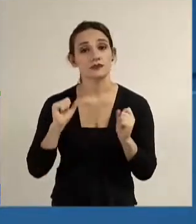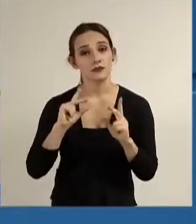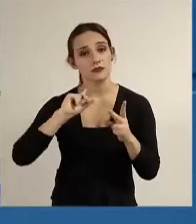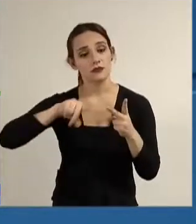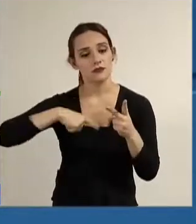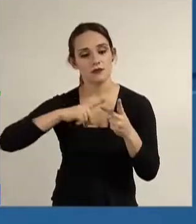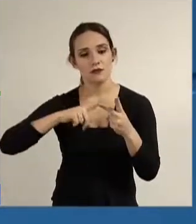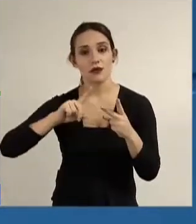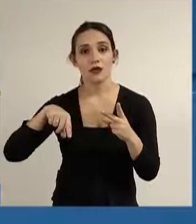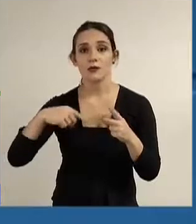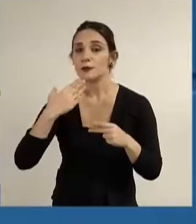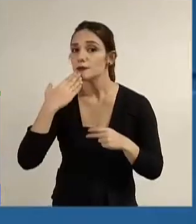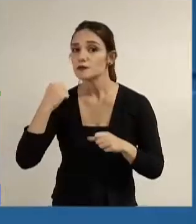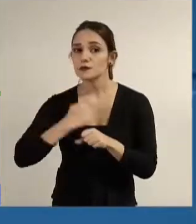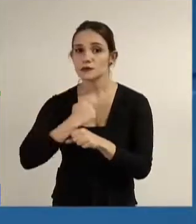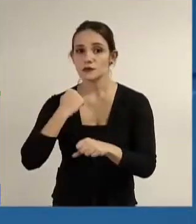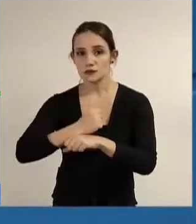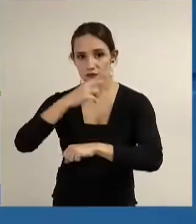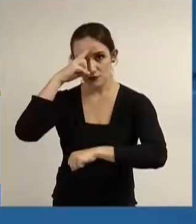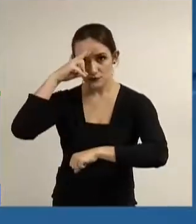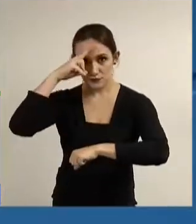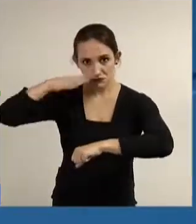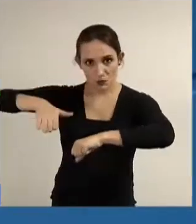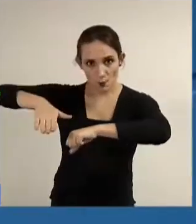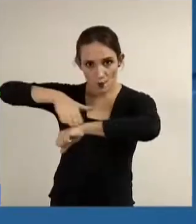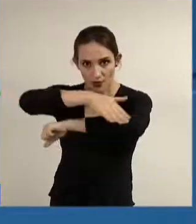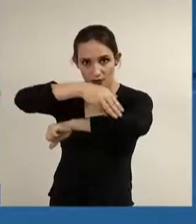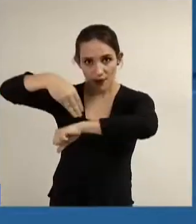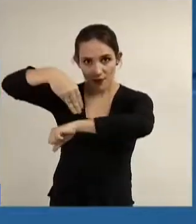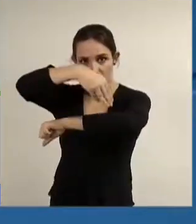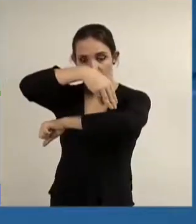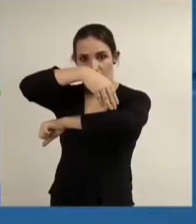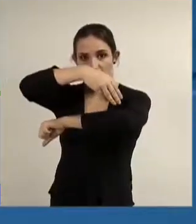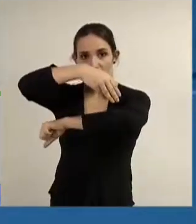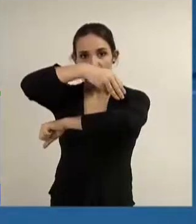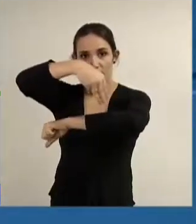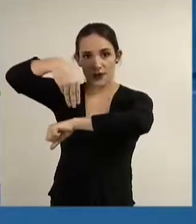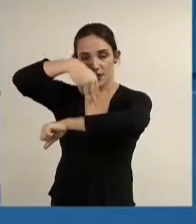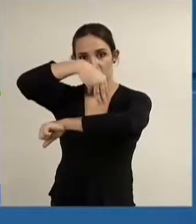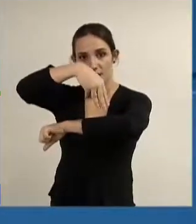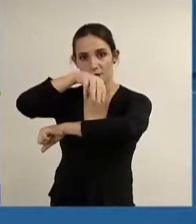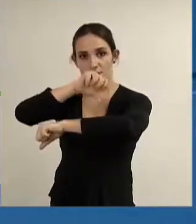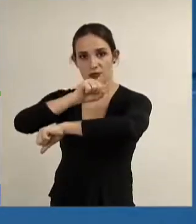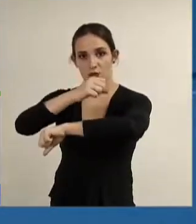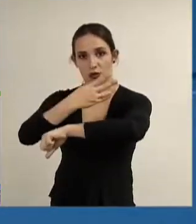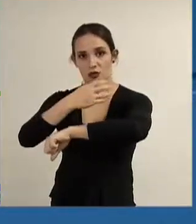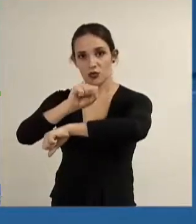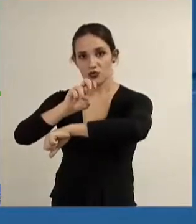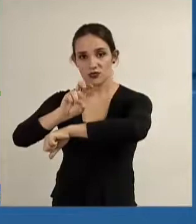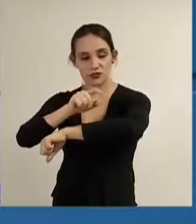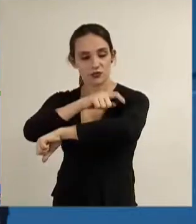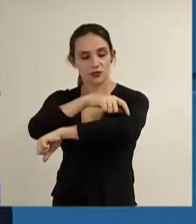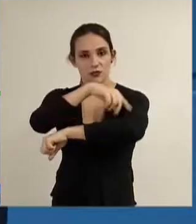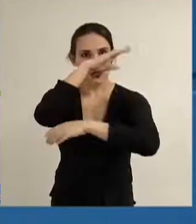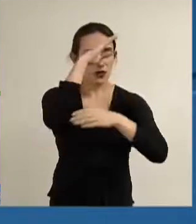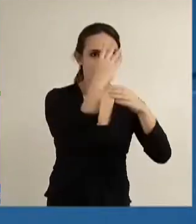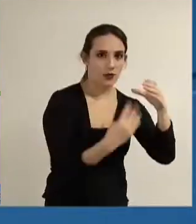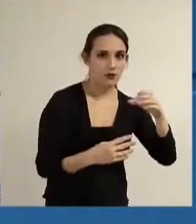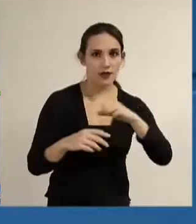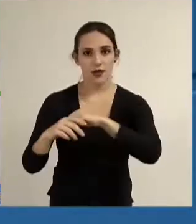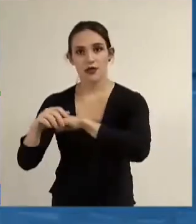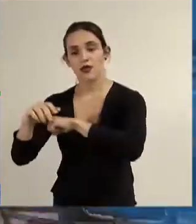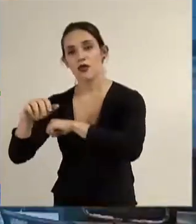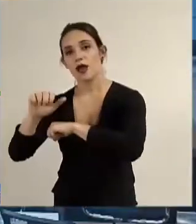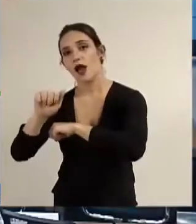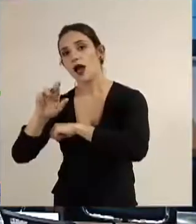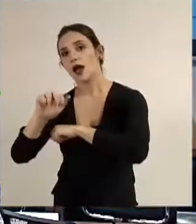segunda, solicitando a pavimentação asfáltica da MS 485, que faz a ligação dos municípios de Amambá e Aral Moreira. Era só o que tinha,